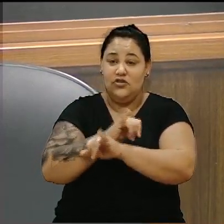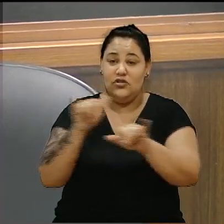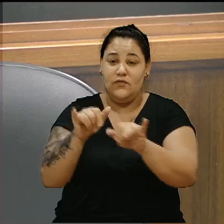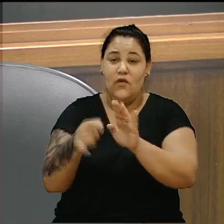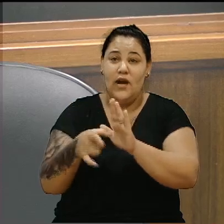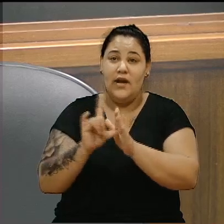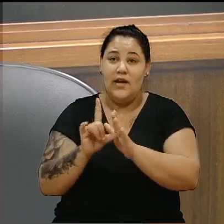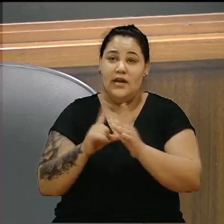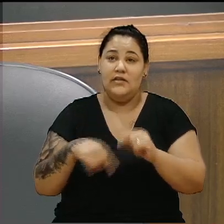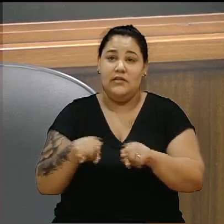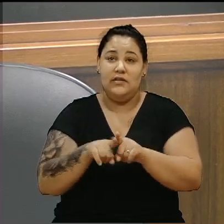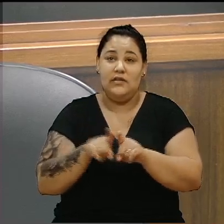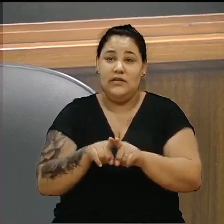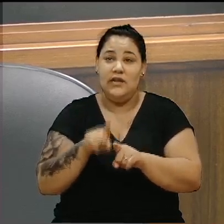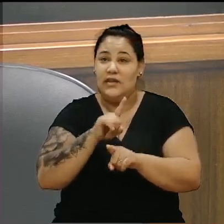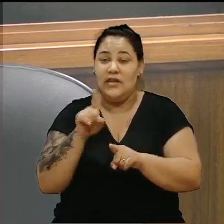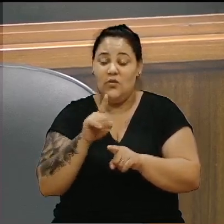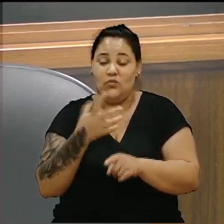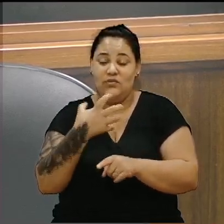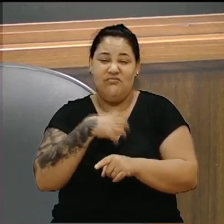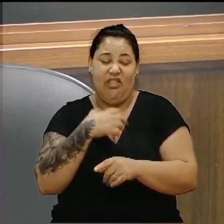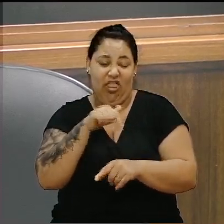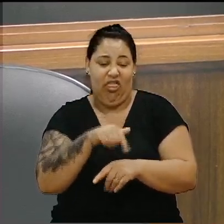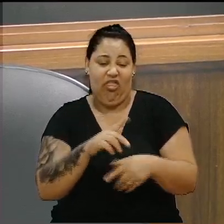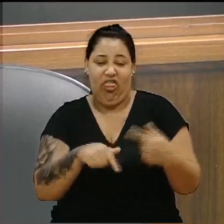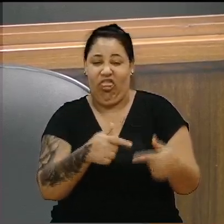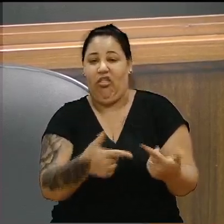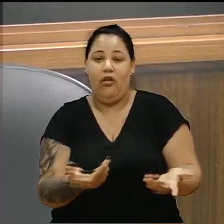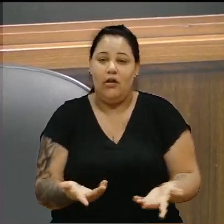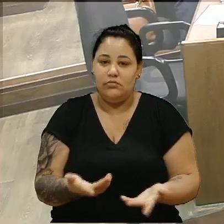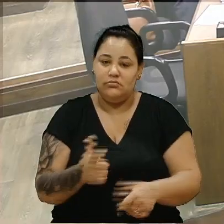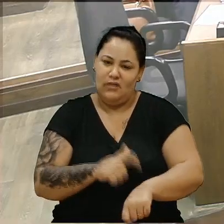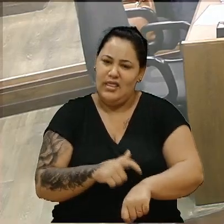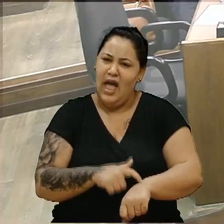com antecedência e não deixa as coisas tudo para cima da hora. Muito obrigada. Obrigado, vereadora